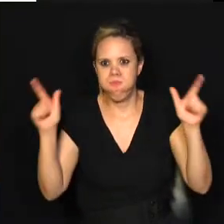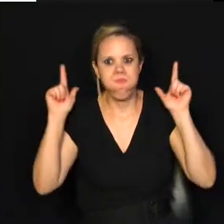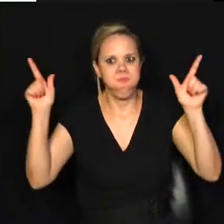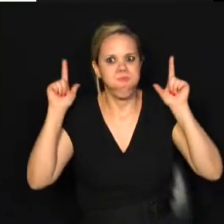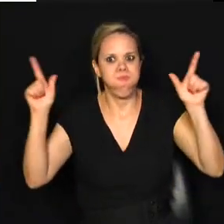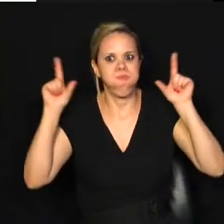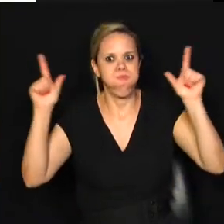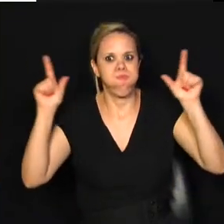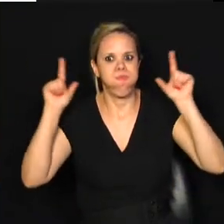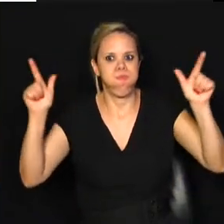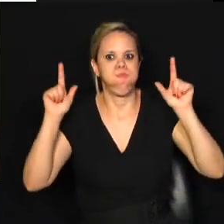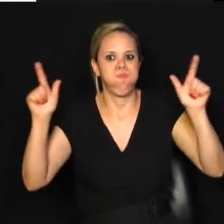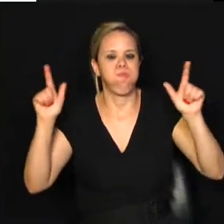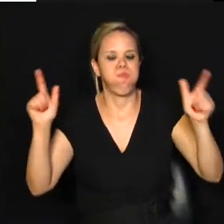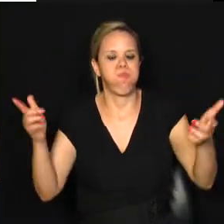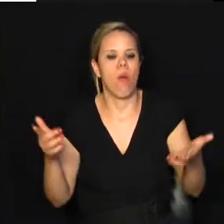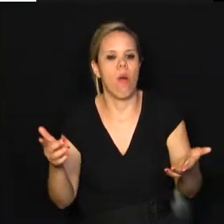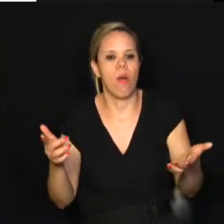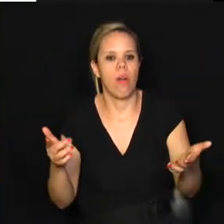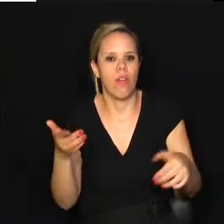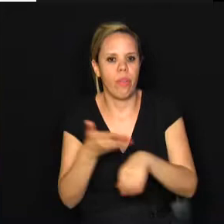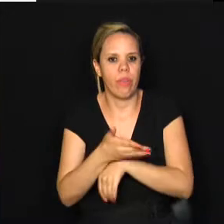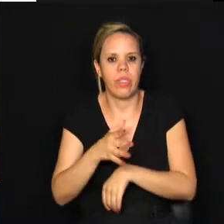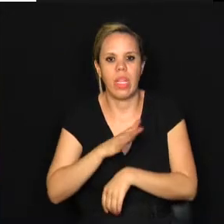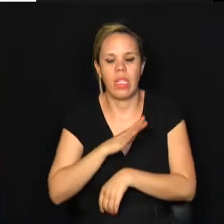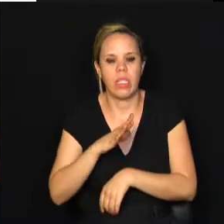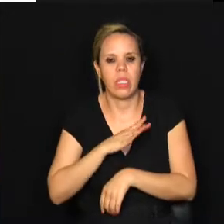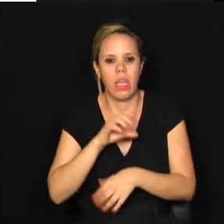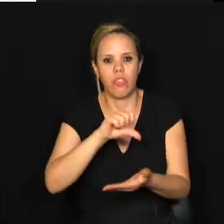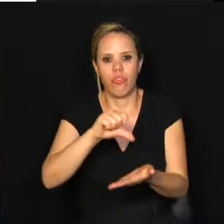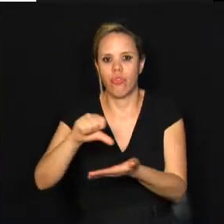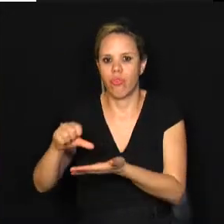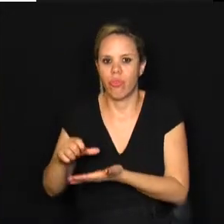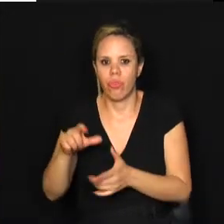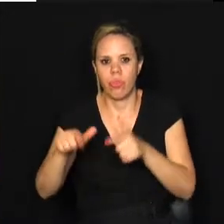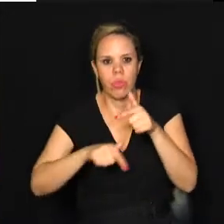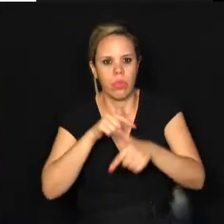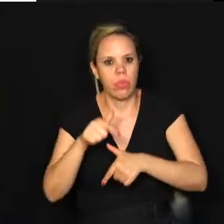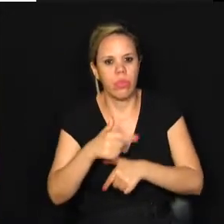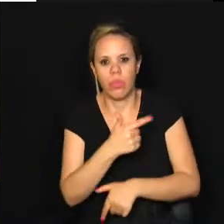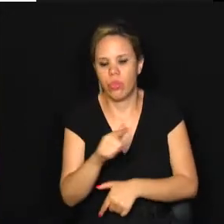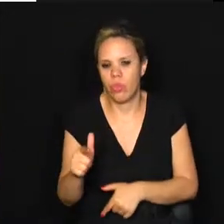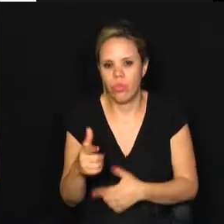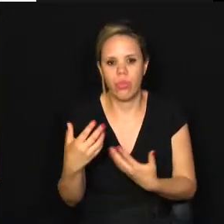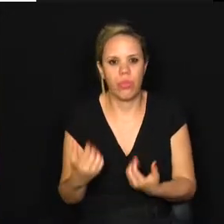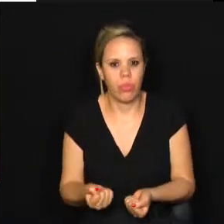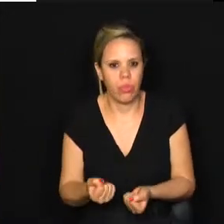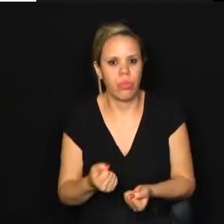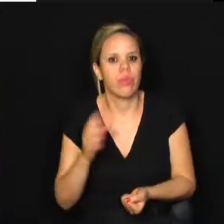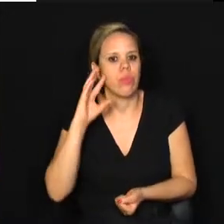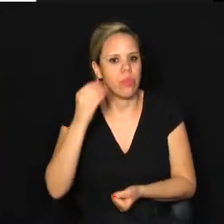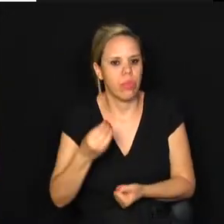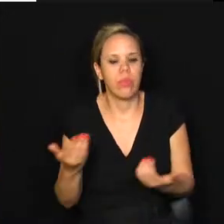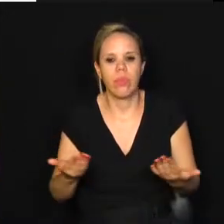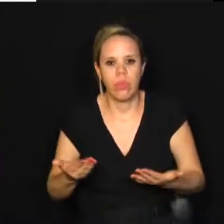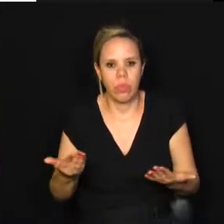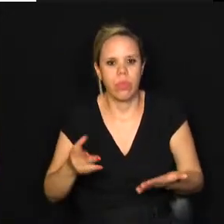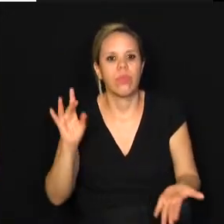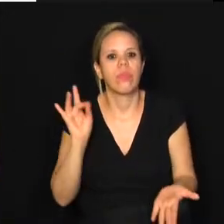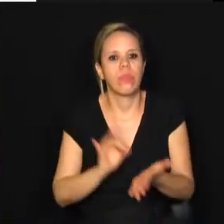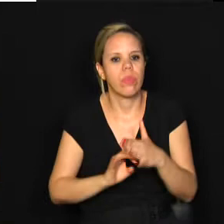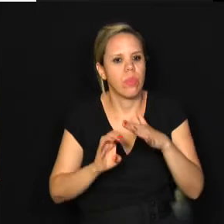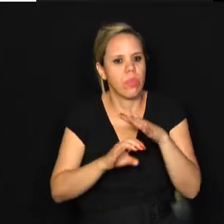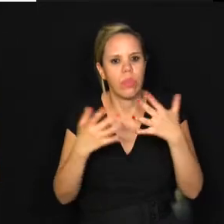maior. Nós temos visitado as cidades da região e os trabalhadores que não tinham aderido, eles estão entendendo agora que, de fato, a empresa não